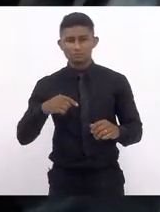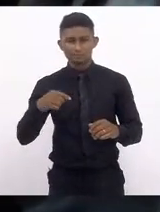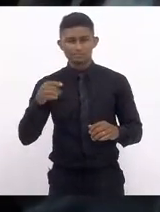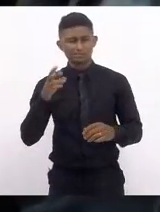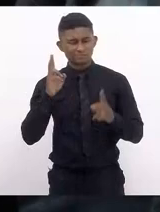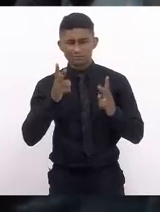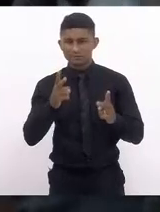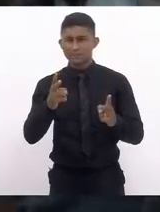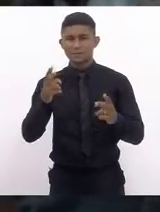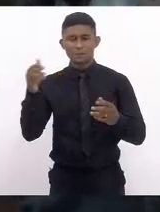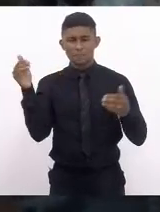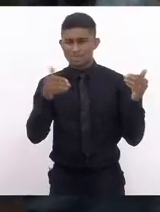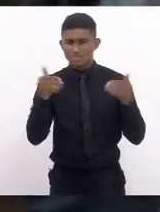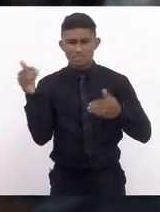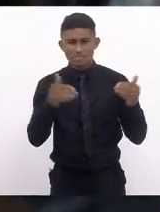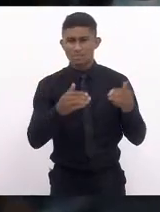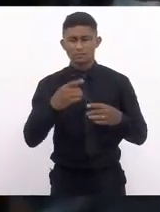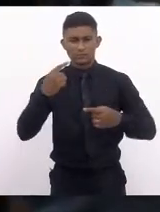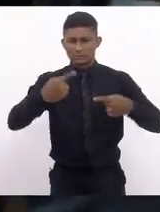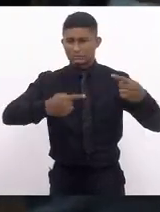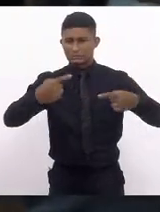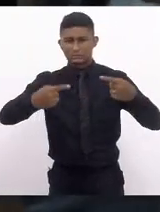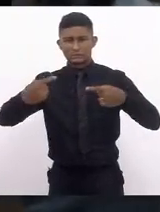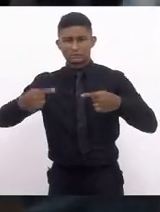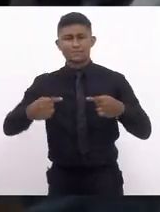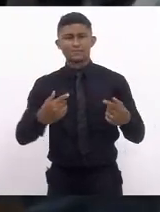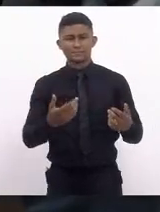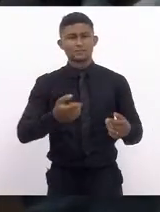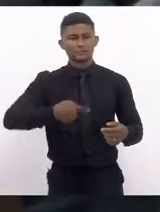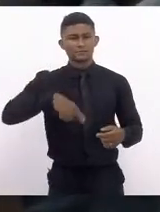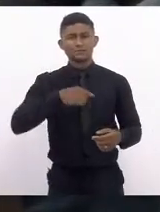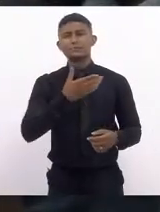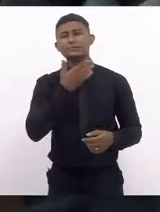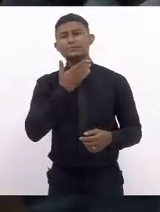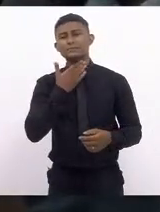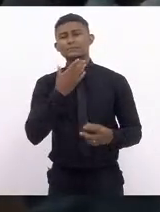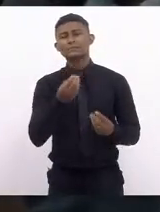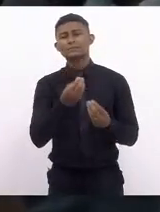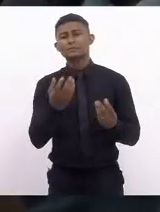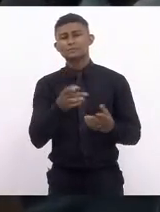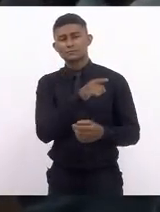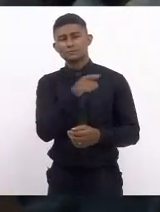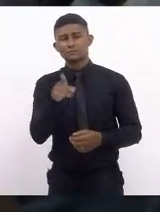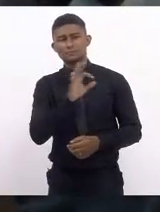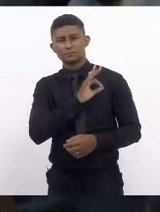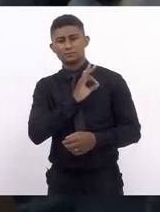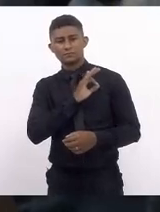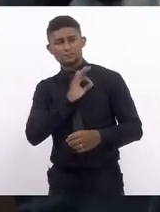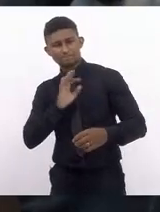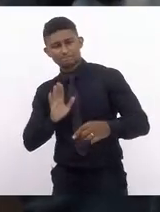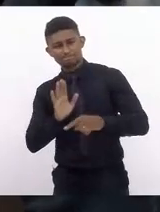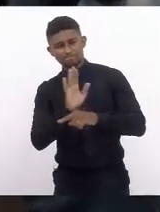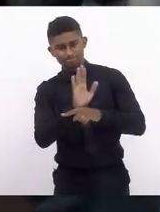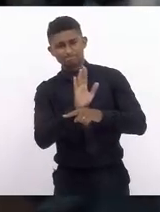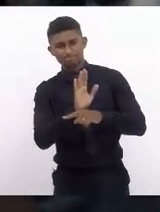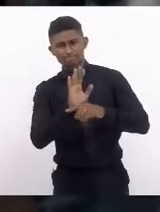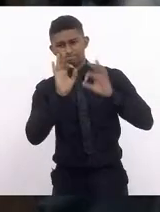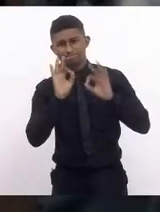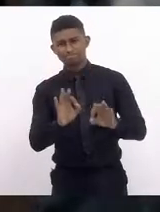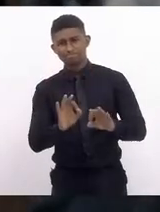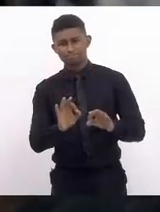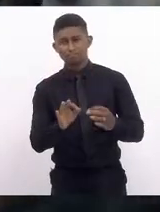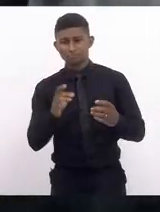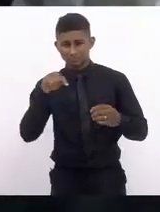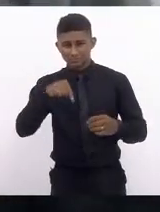diariamente sobre esse debate fomos voz na defesa dos policiais isso não pode